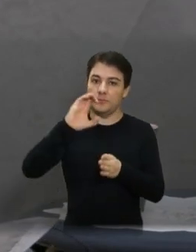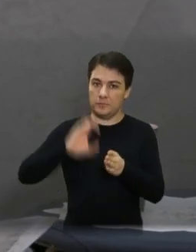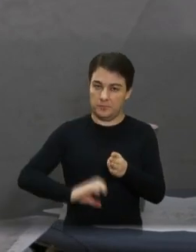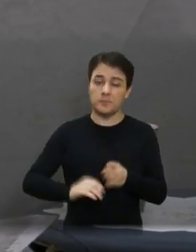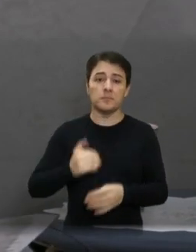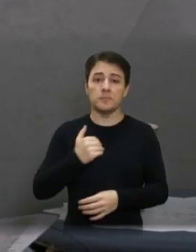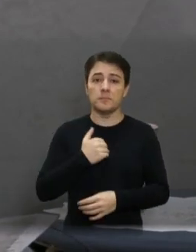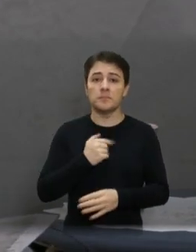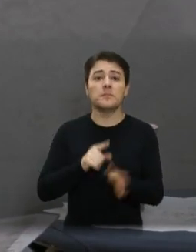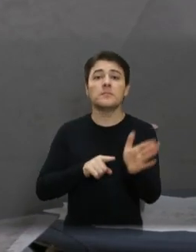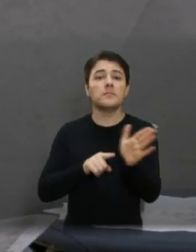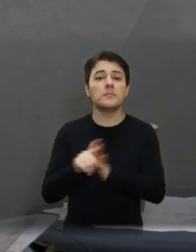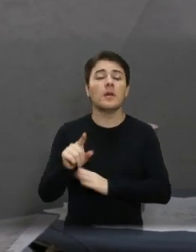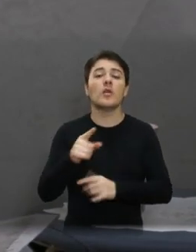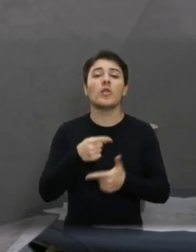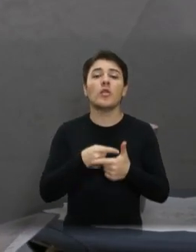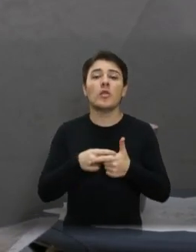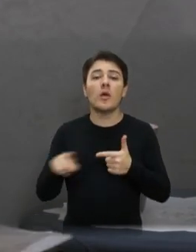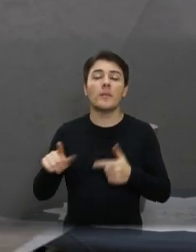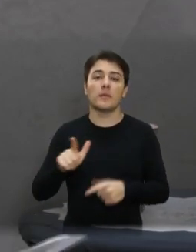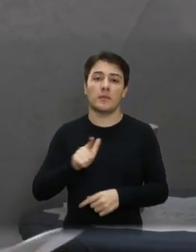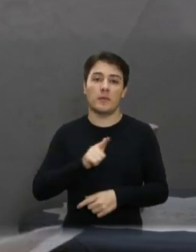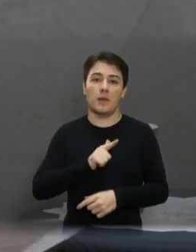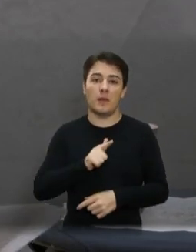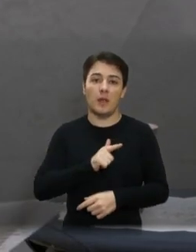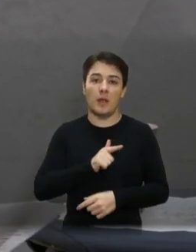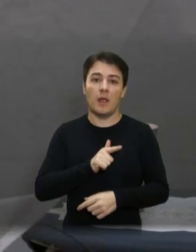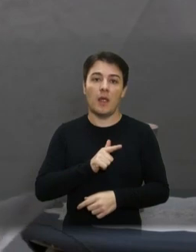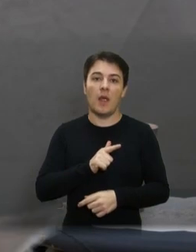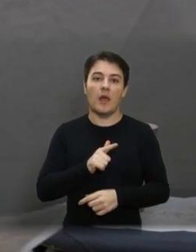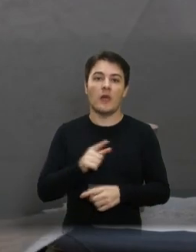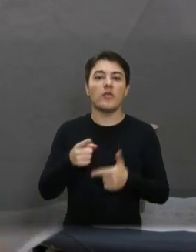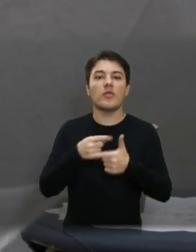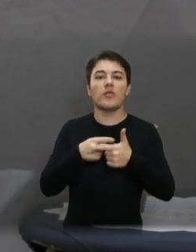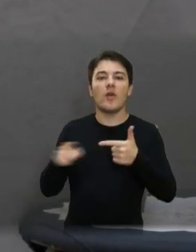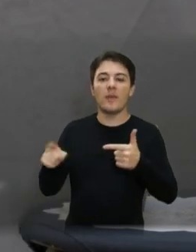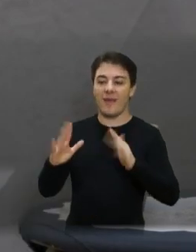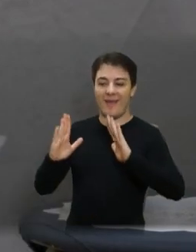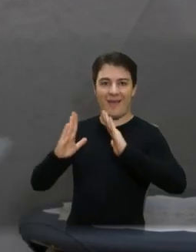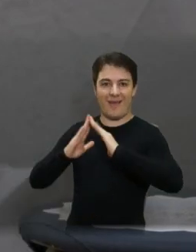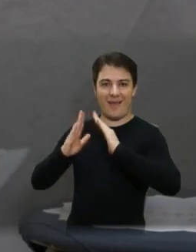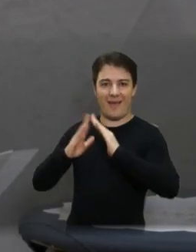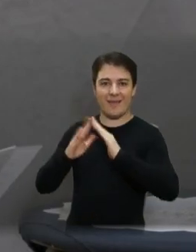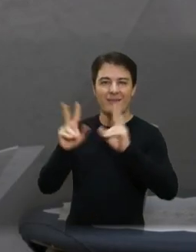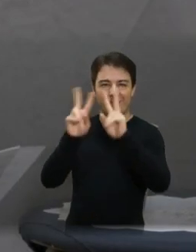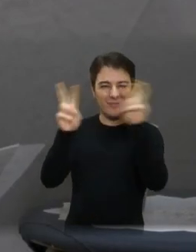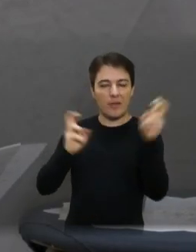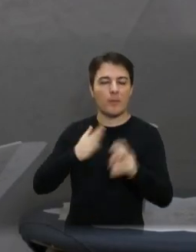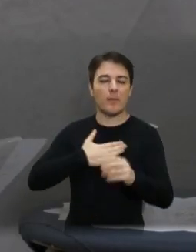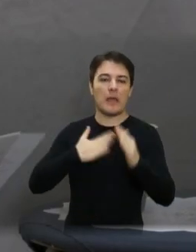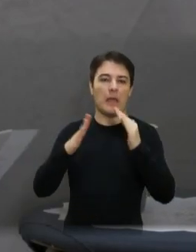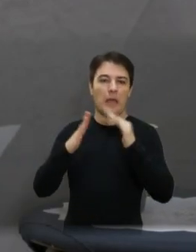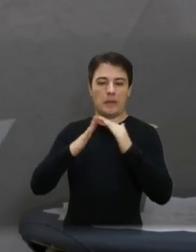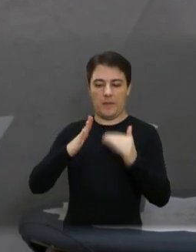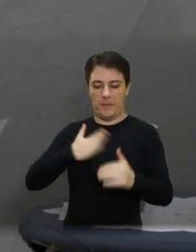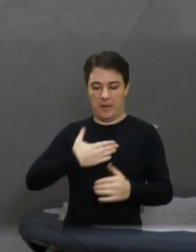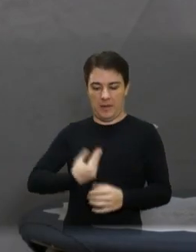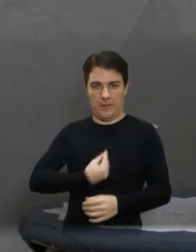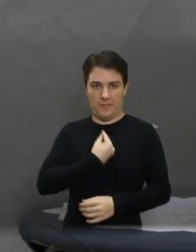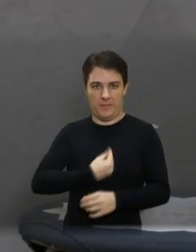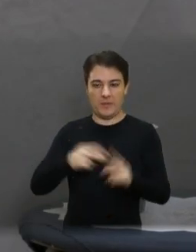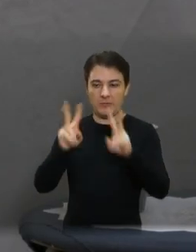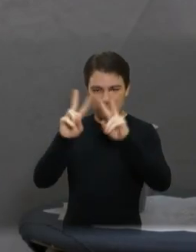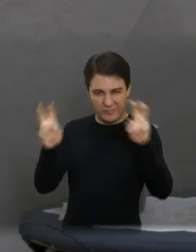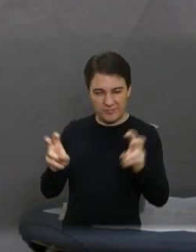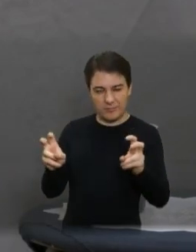casa eu quero falar de um que trata da do programa Minha Casa Minha Vida ou da construção de casas populares alguma coisa